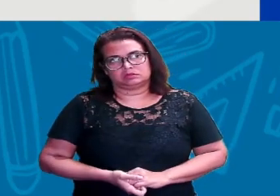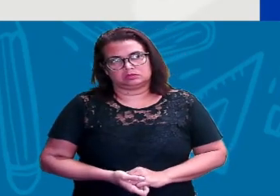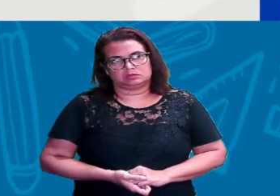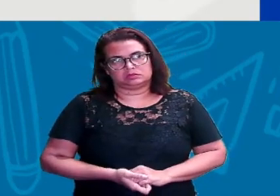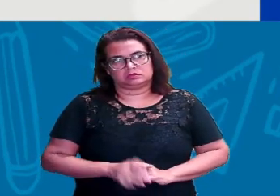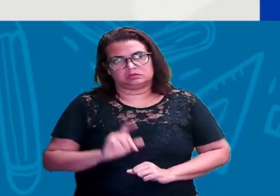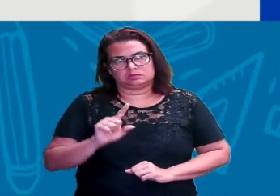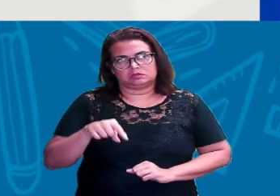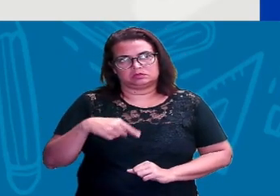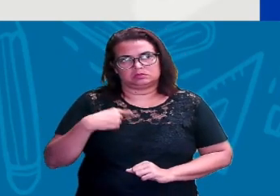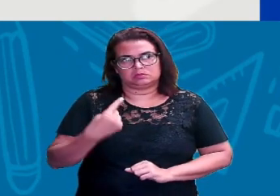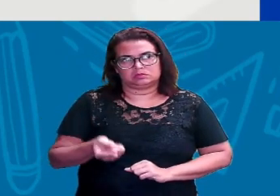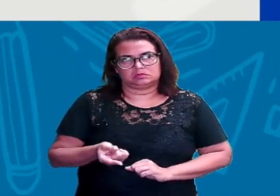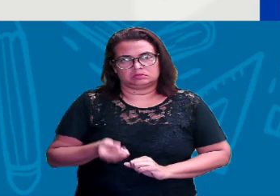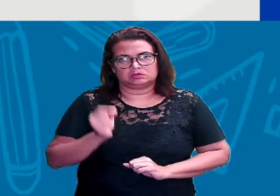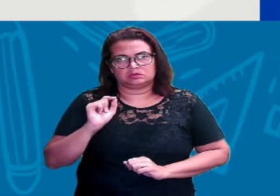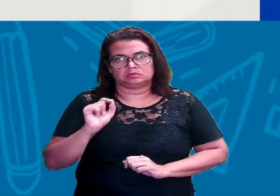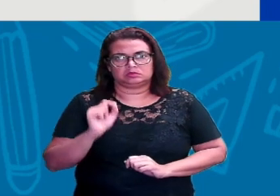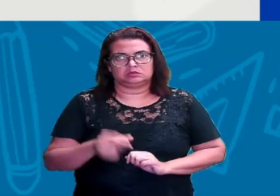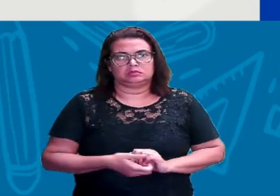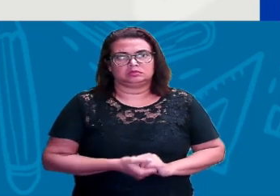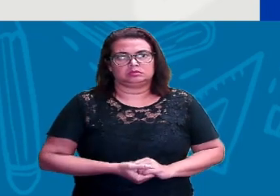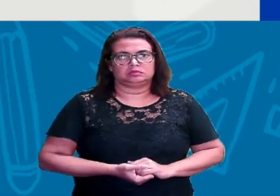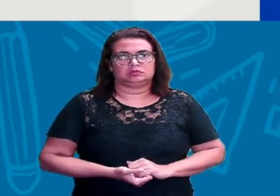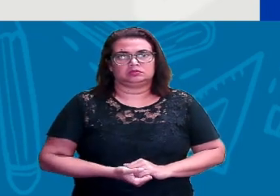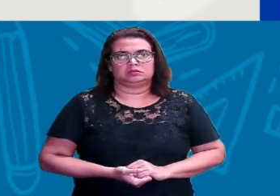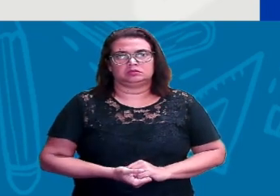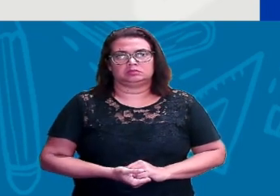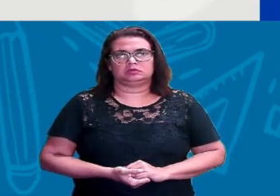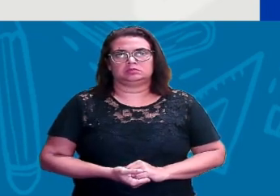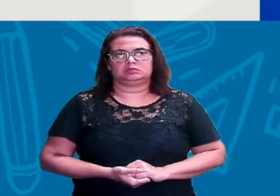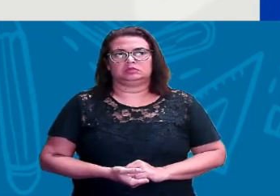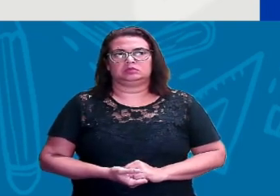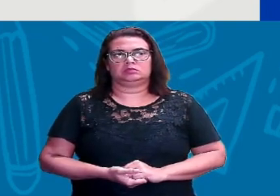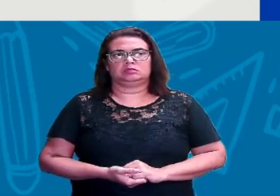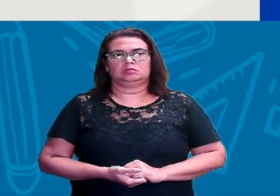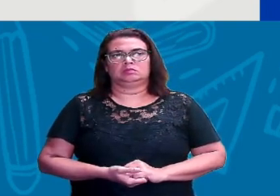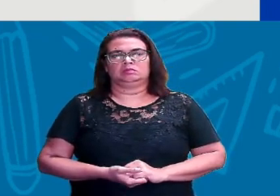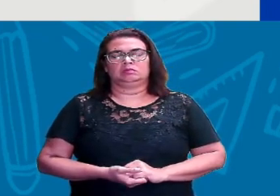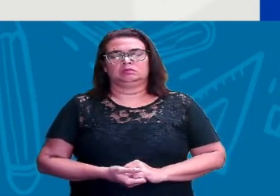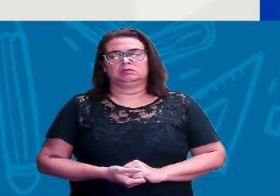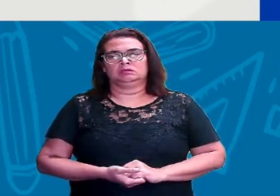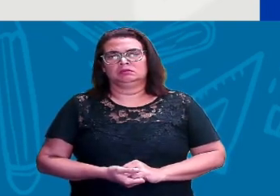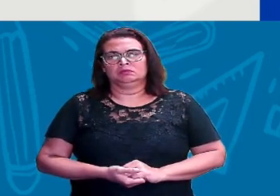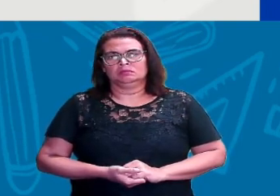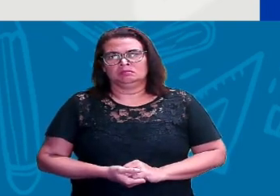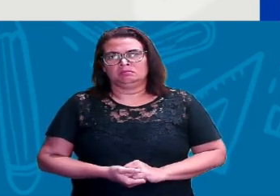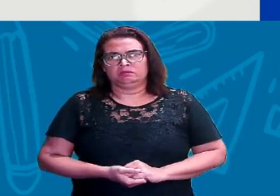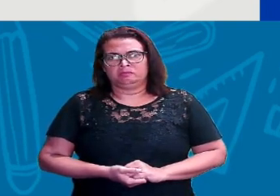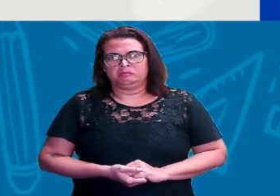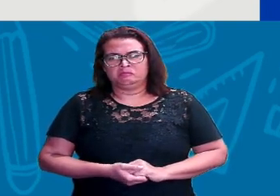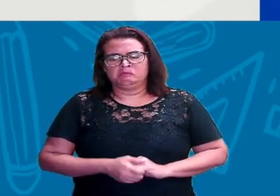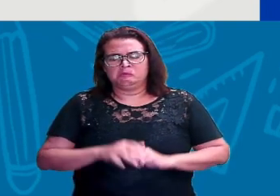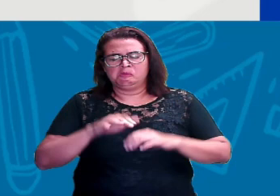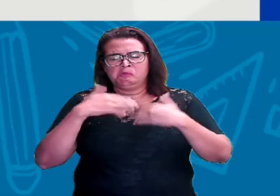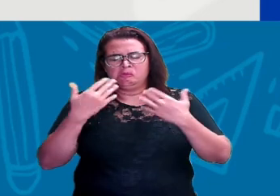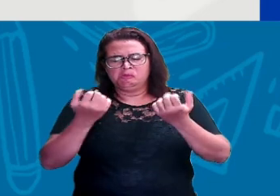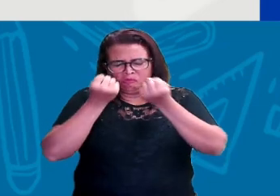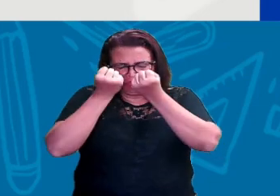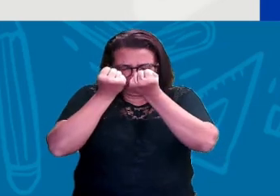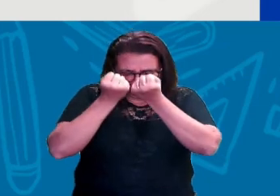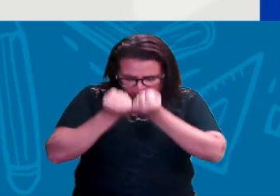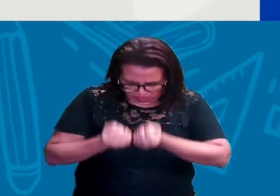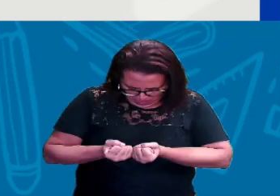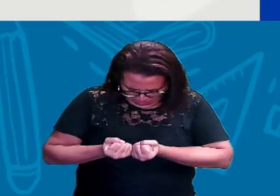próximo problema, o que é que a gente encontra? Observe a imagem e responda. Qual objeto é o mais pesado e